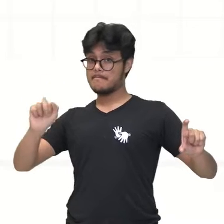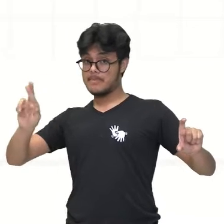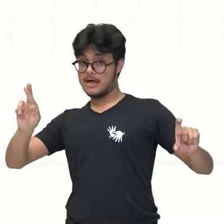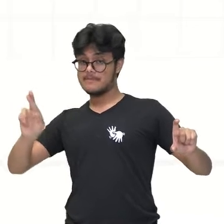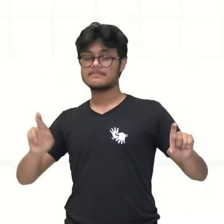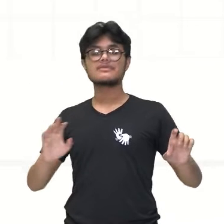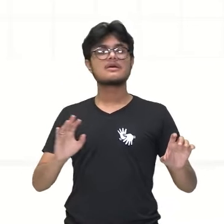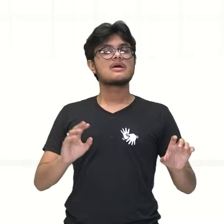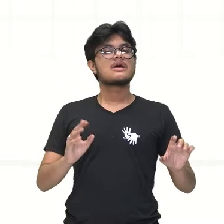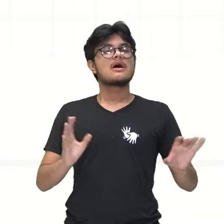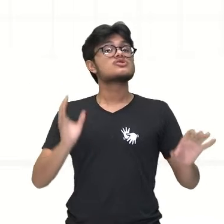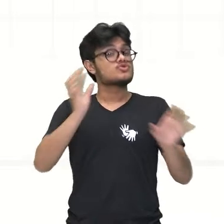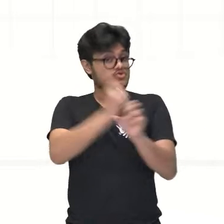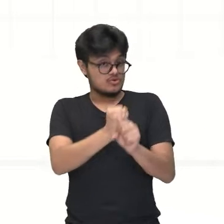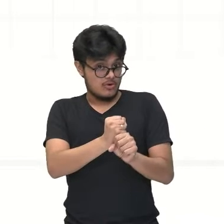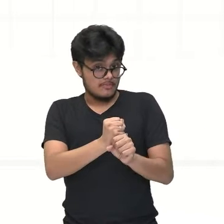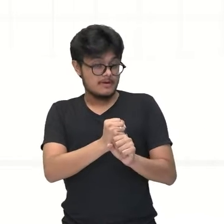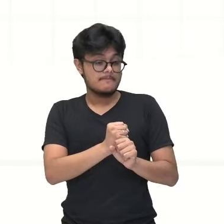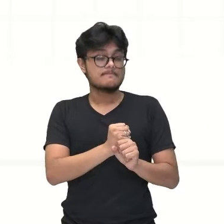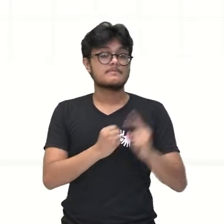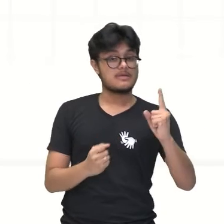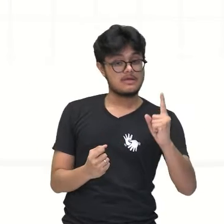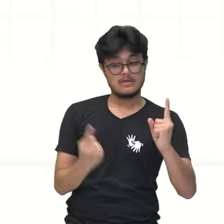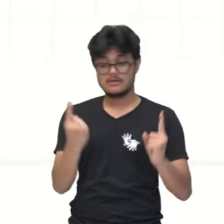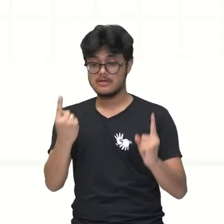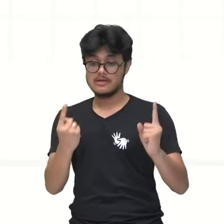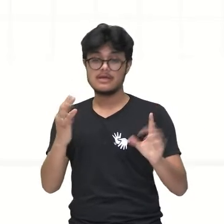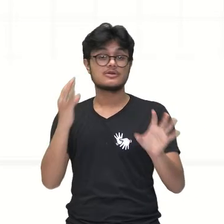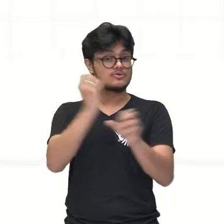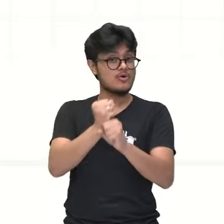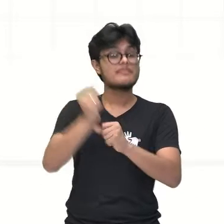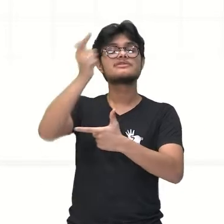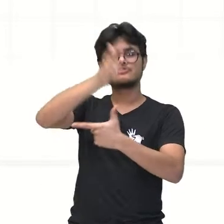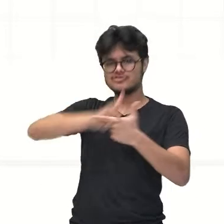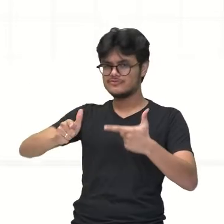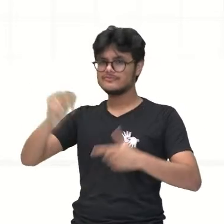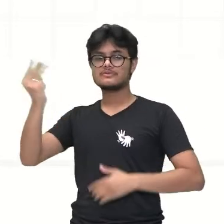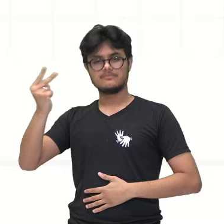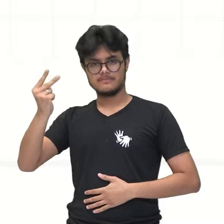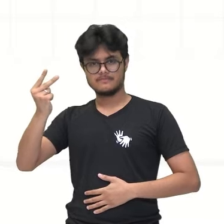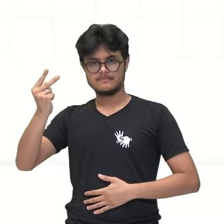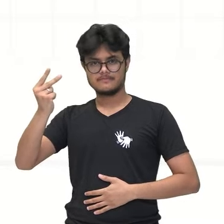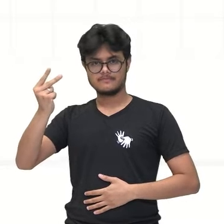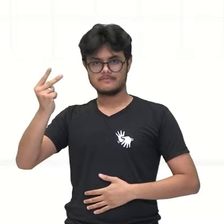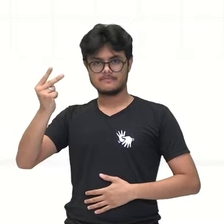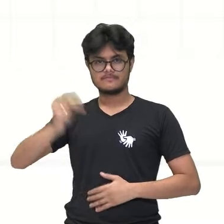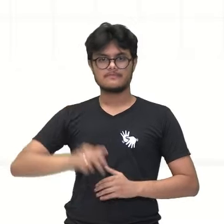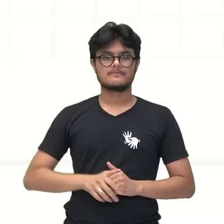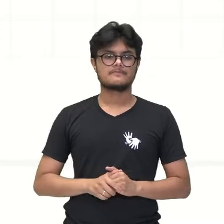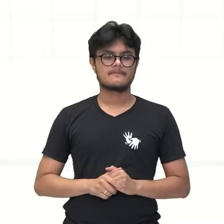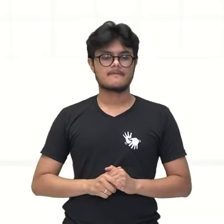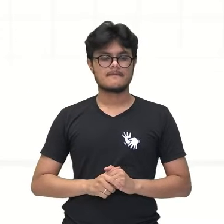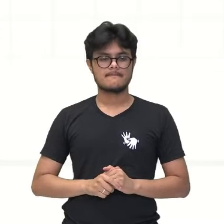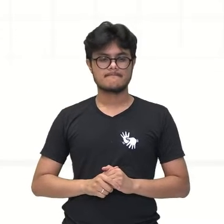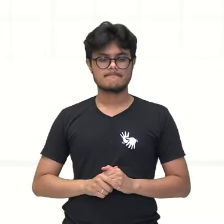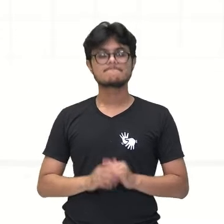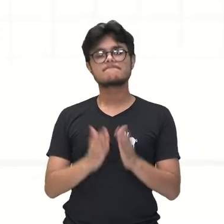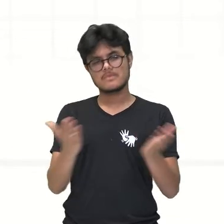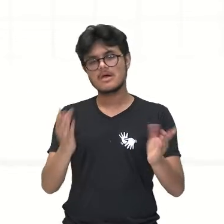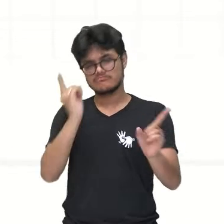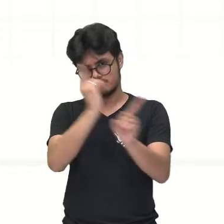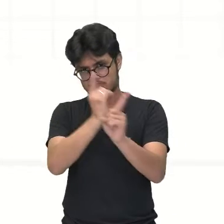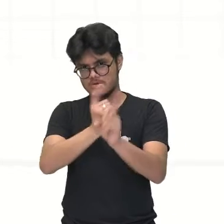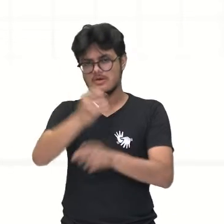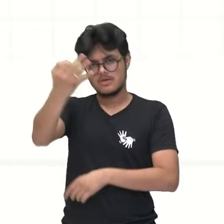eu pego os 2 do meio e tiro a média. Ou seja, eu somo eles 2 e divido por 2. Aí eu